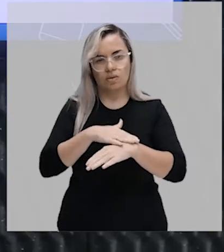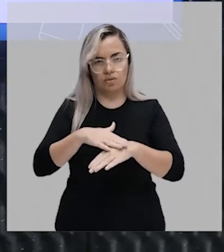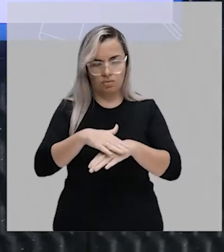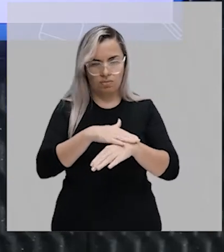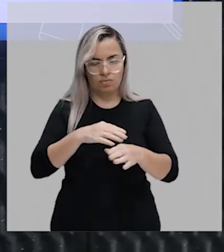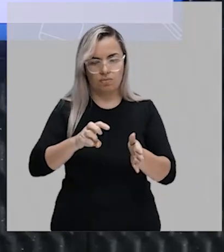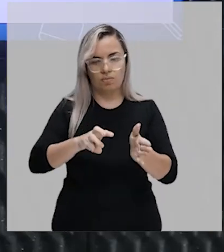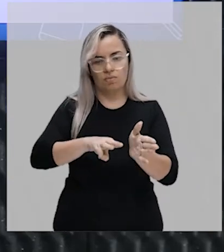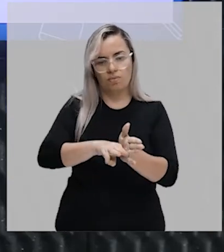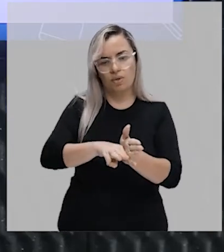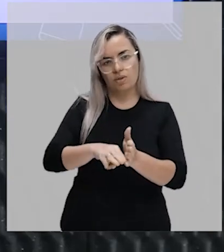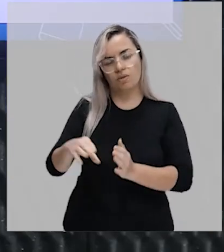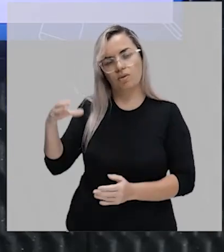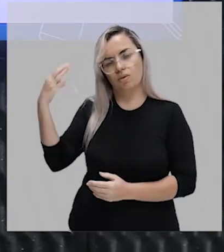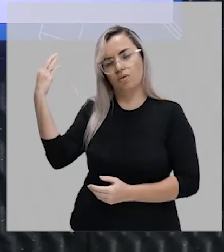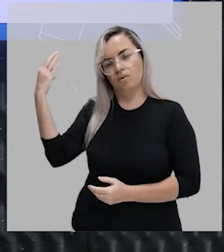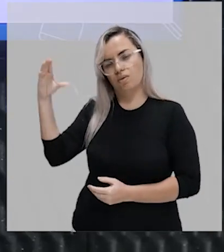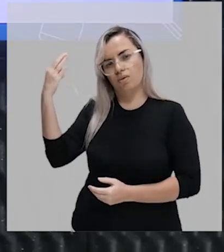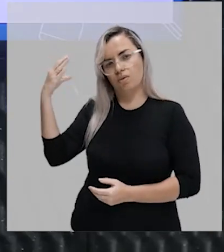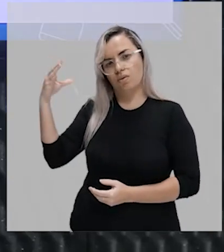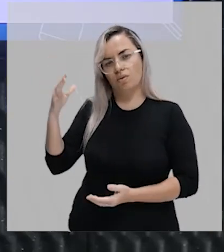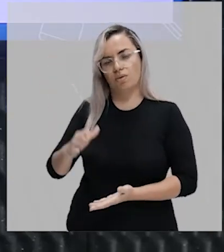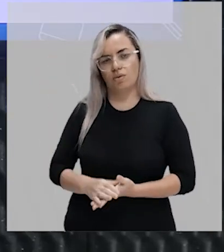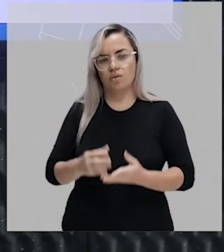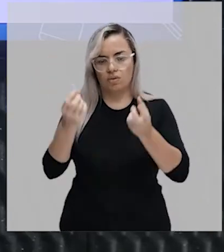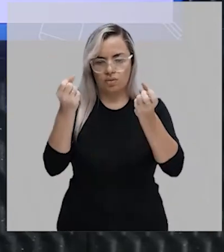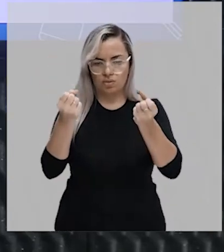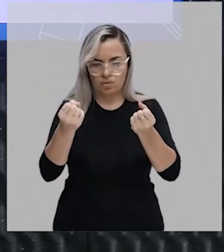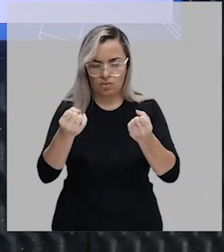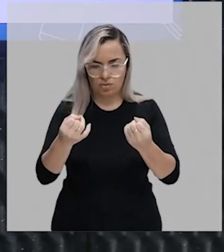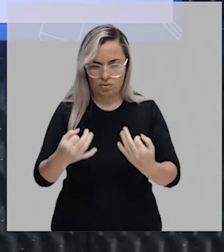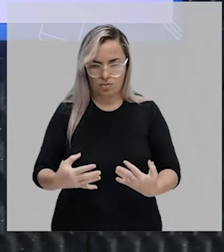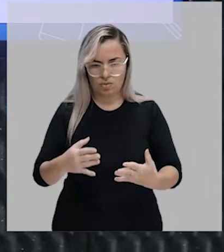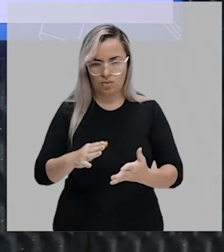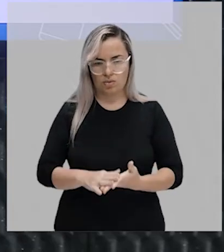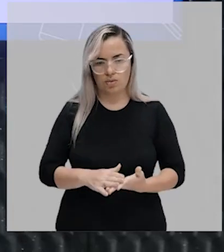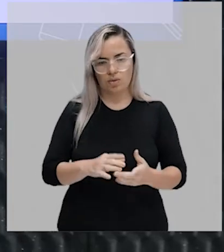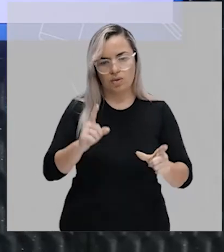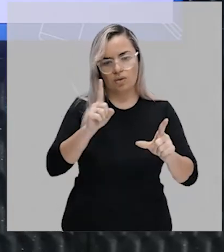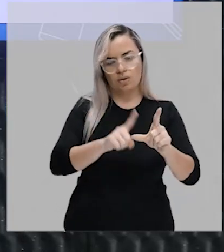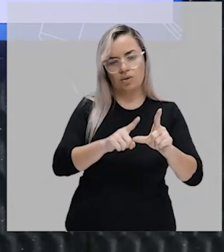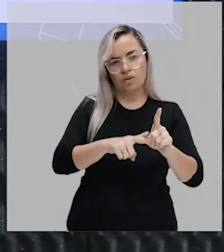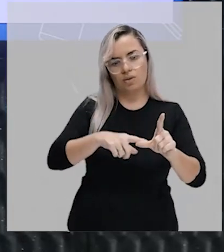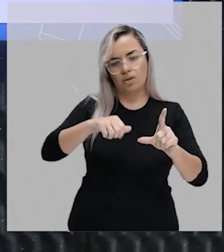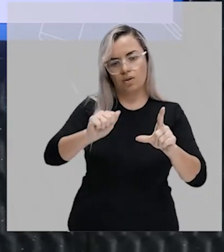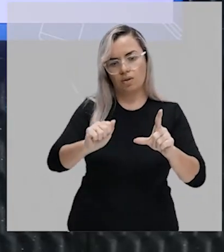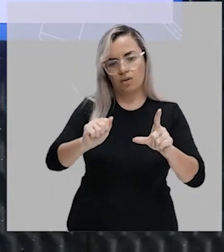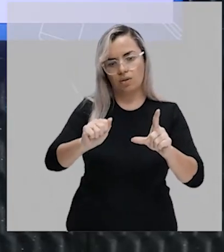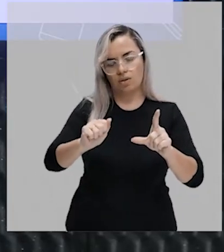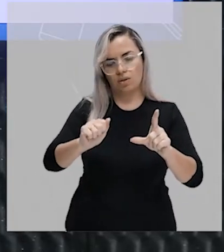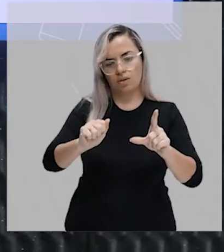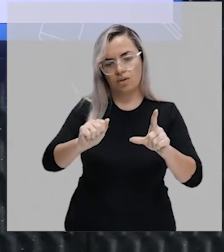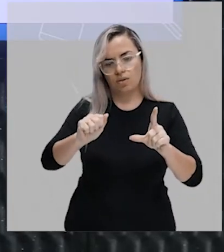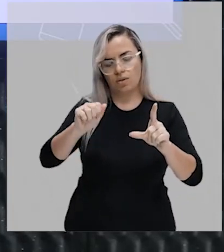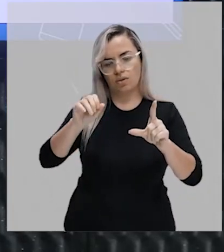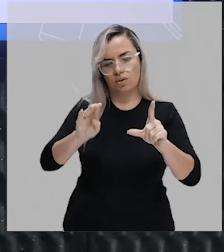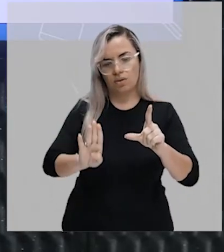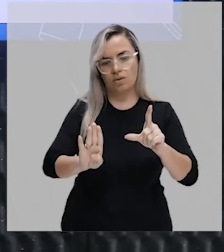método científico que eles estão mencionando ali? Será que seria levantamento de hipótese? Será que